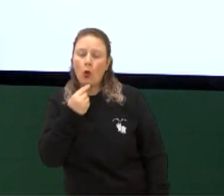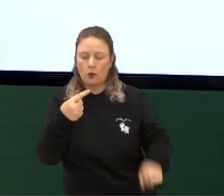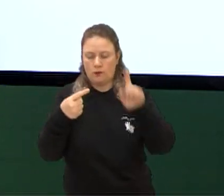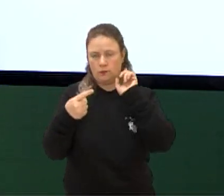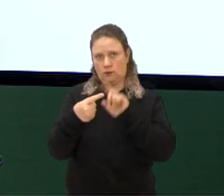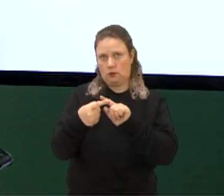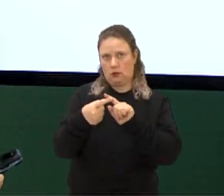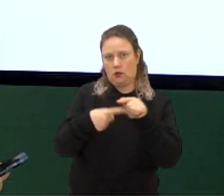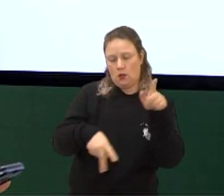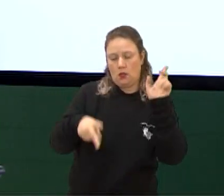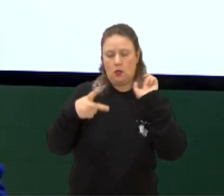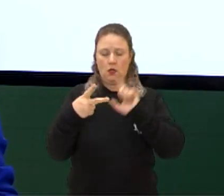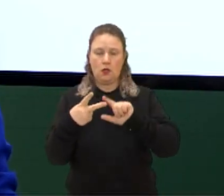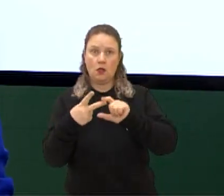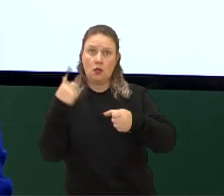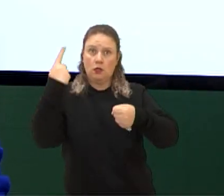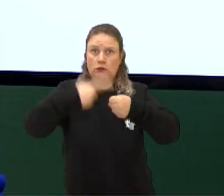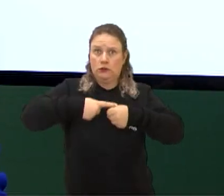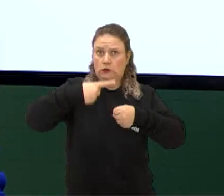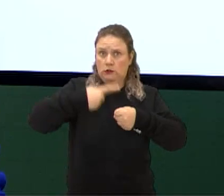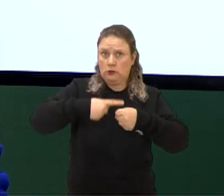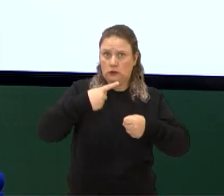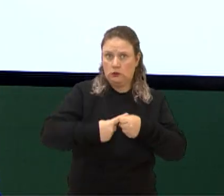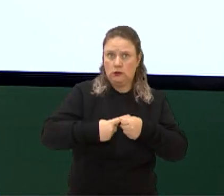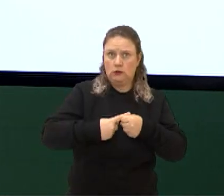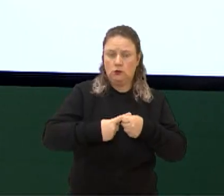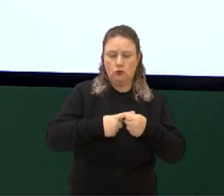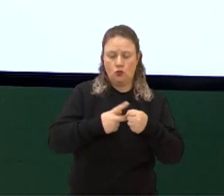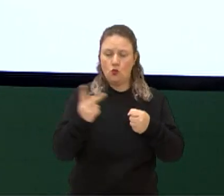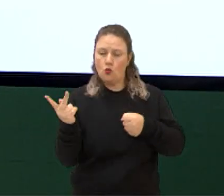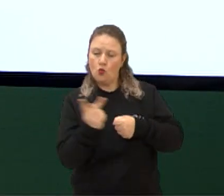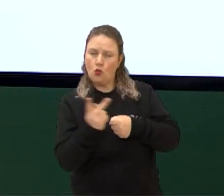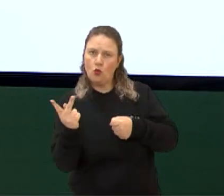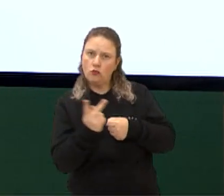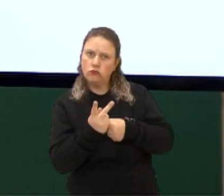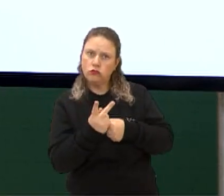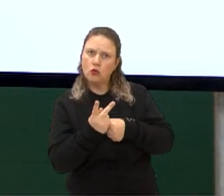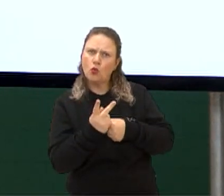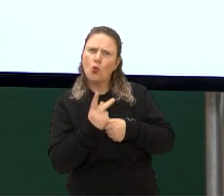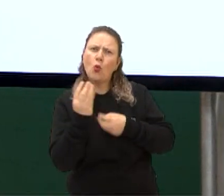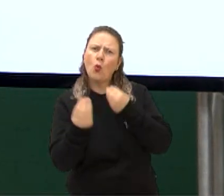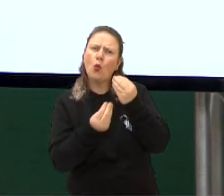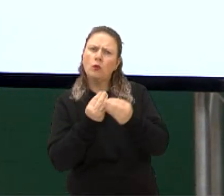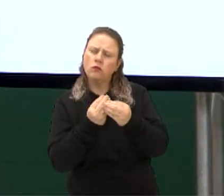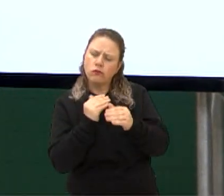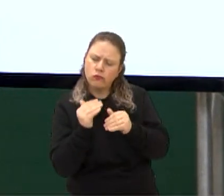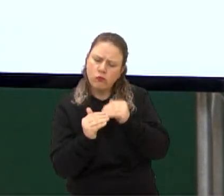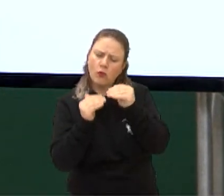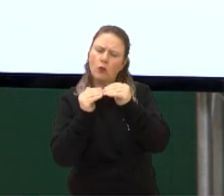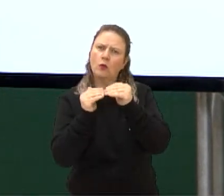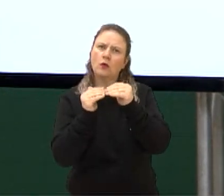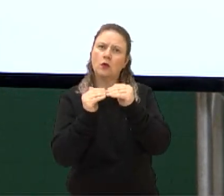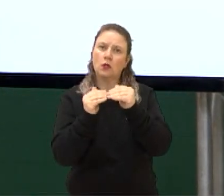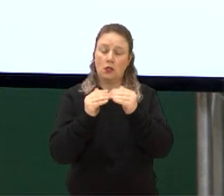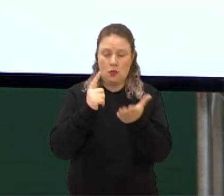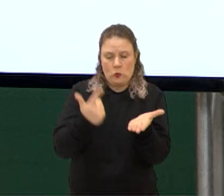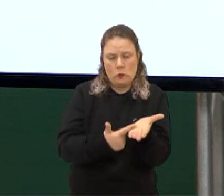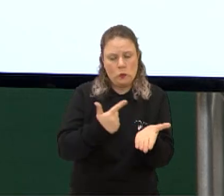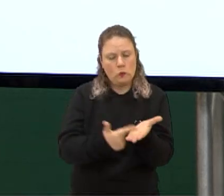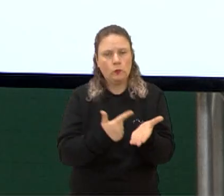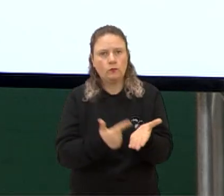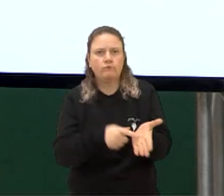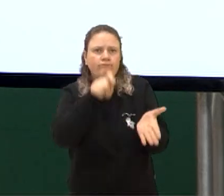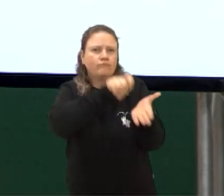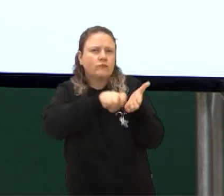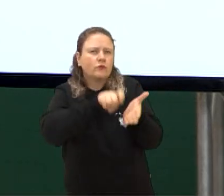cidade, eles tinham a mesma estrutura. E ele escreve nesse livro, né, ele teoriza de que